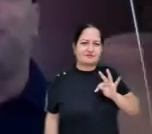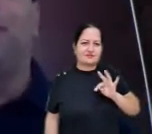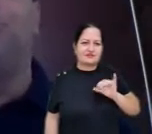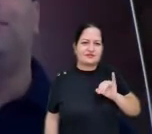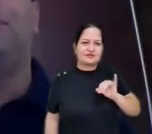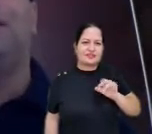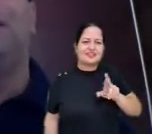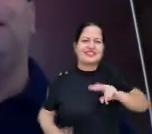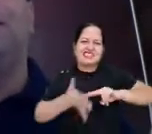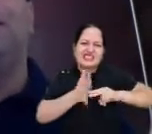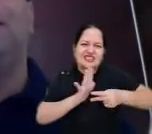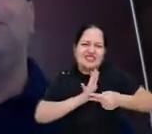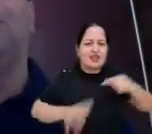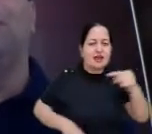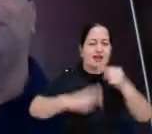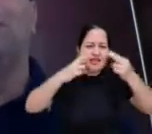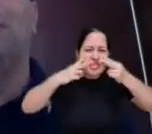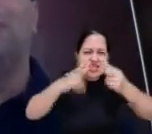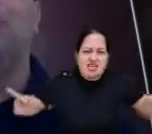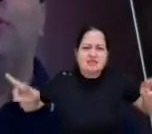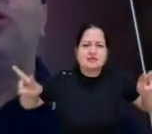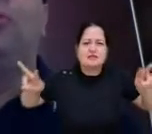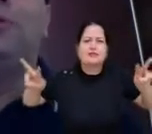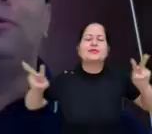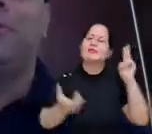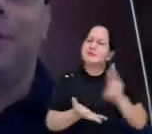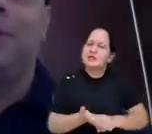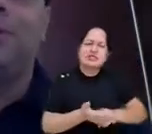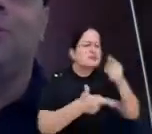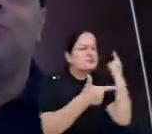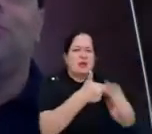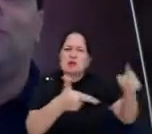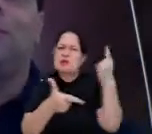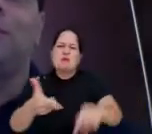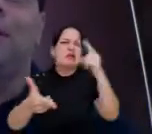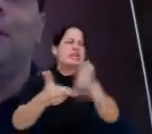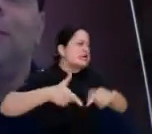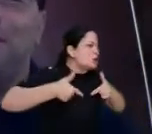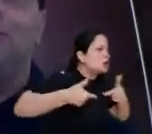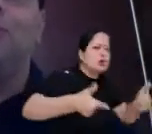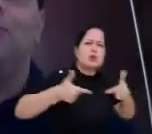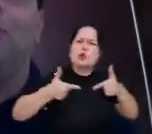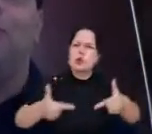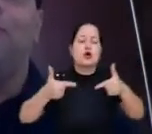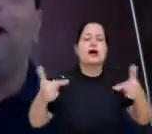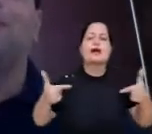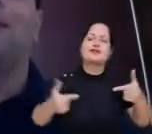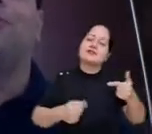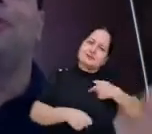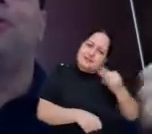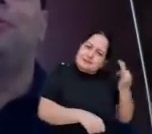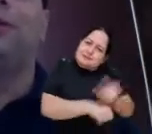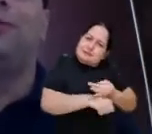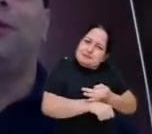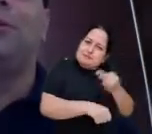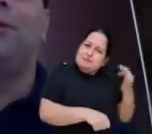os problemas e as lutas. Superou mesmo as expectativas dos homens. Mas ele continuou a